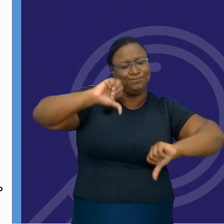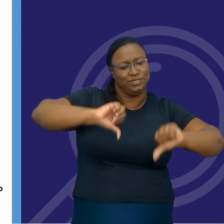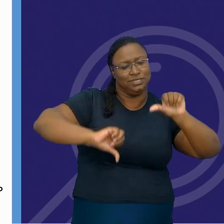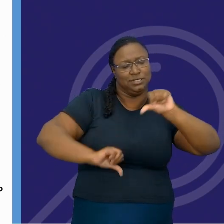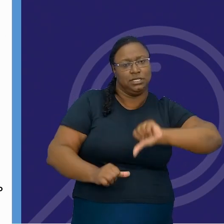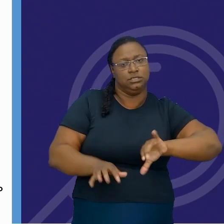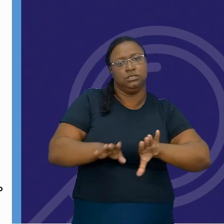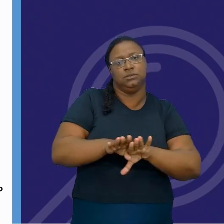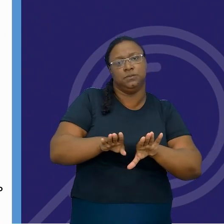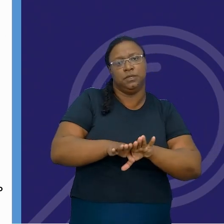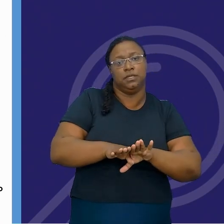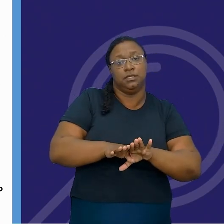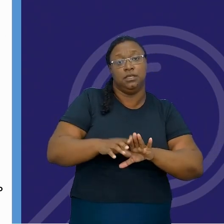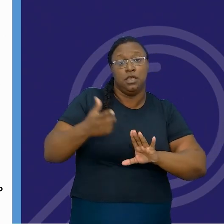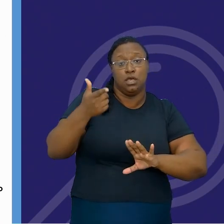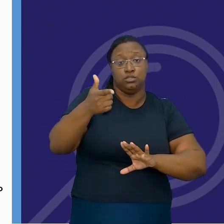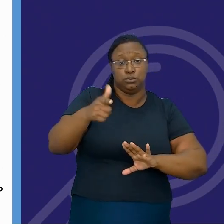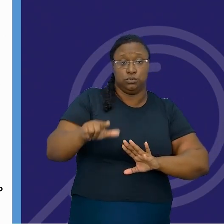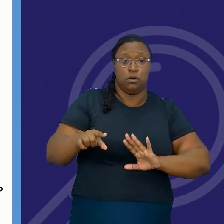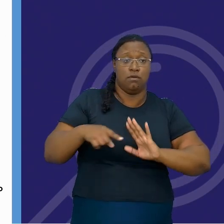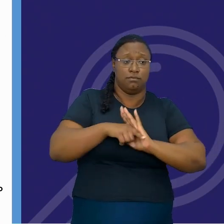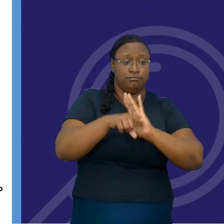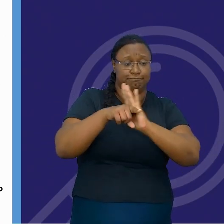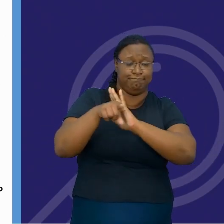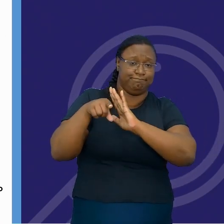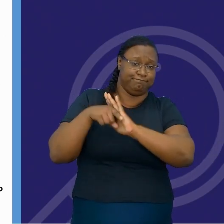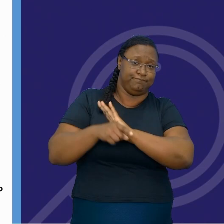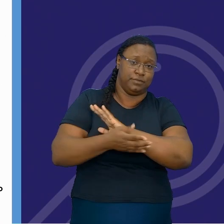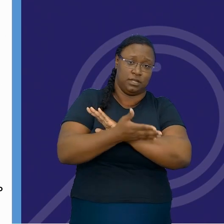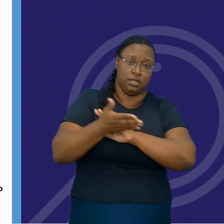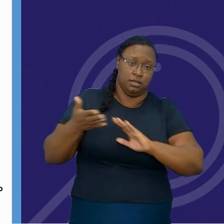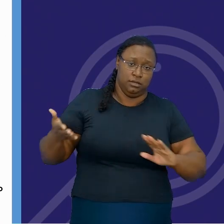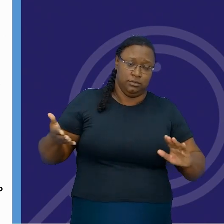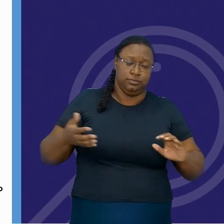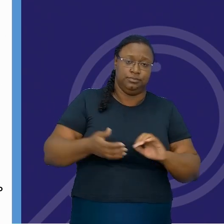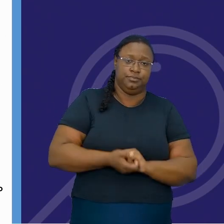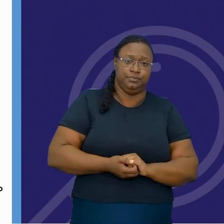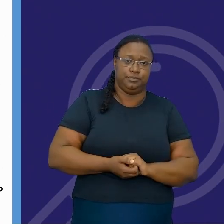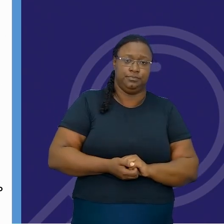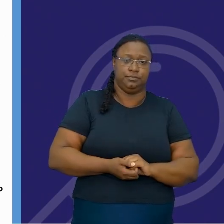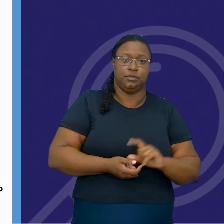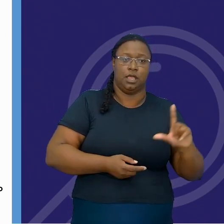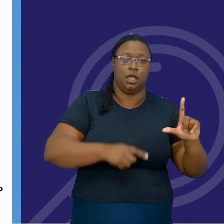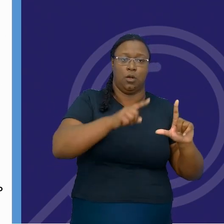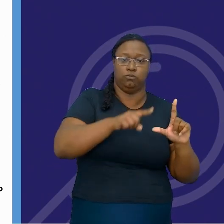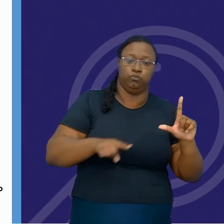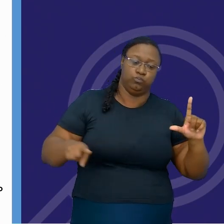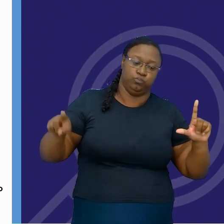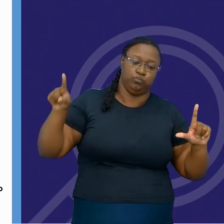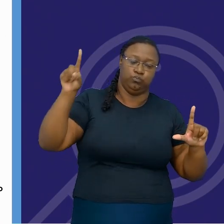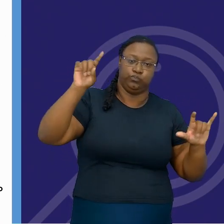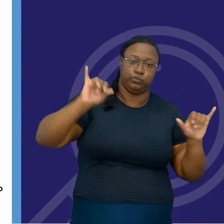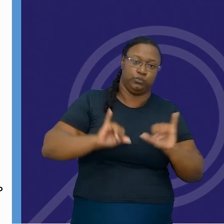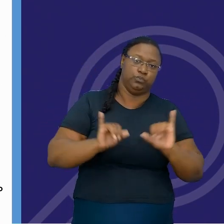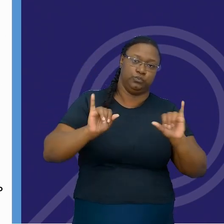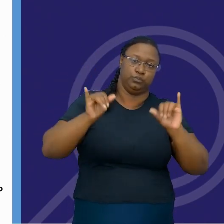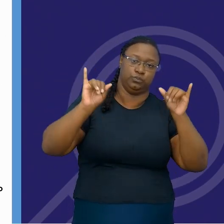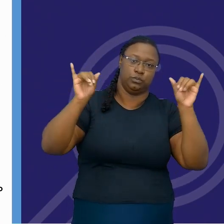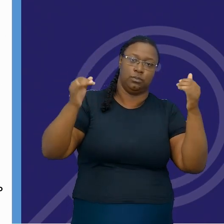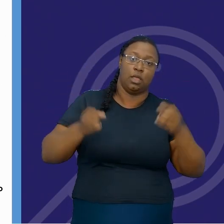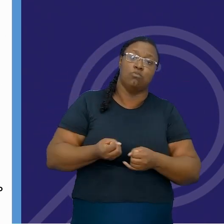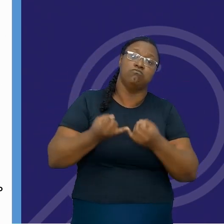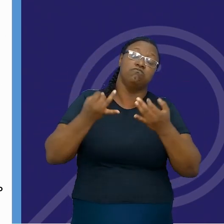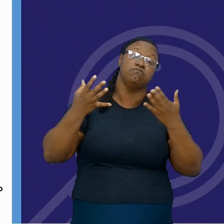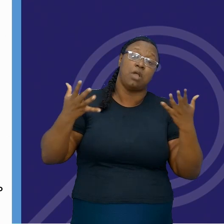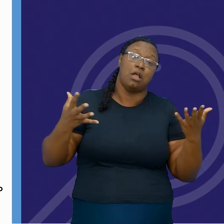essa, essas questões, né, diante da matriz elétrica, né, quais são